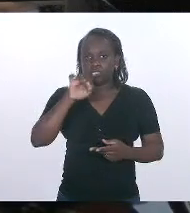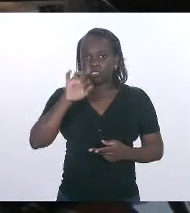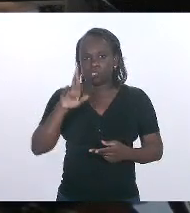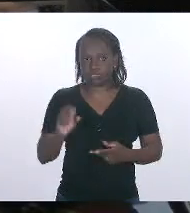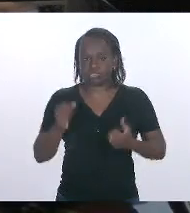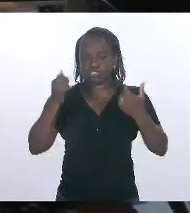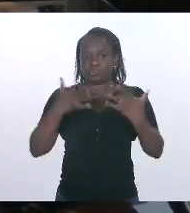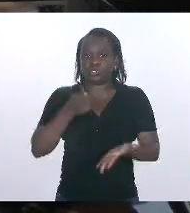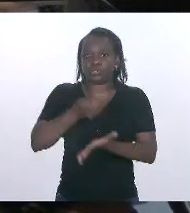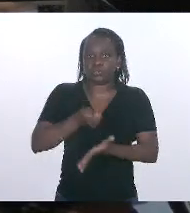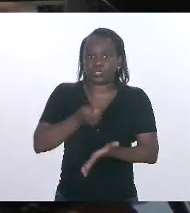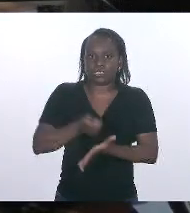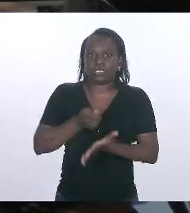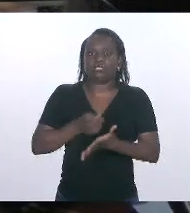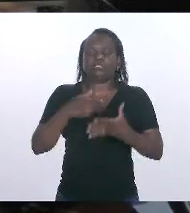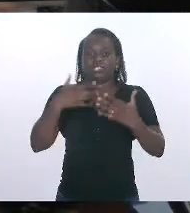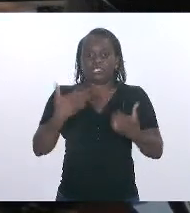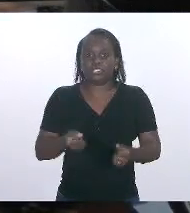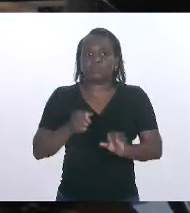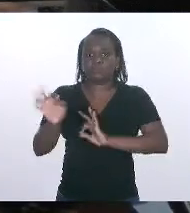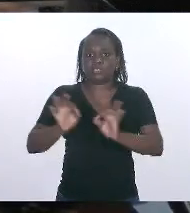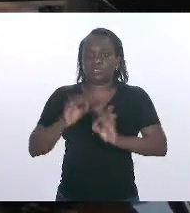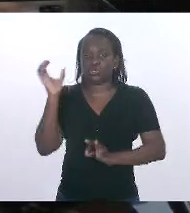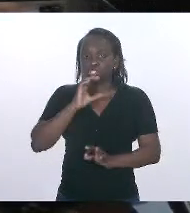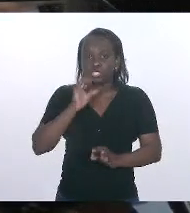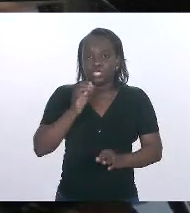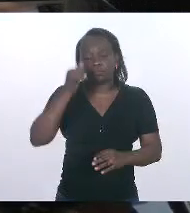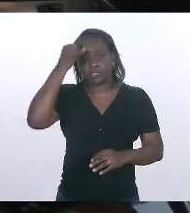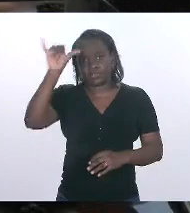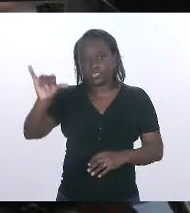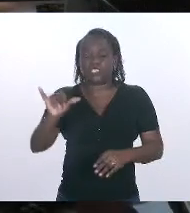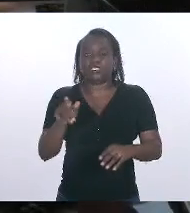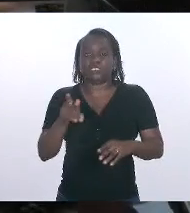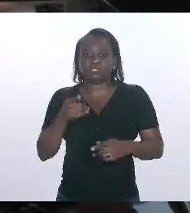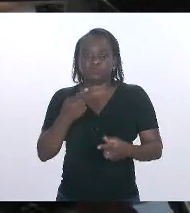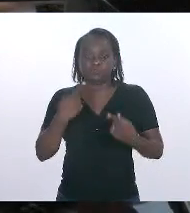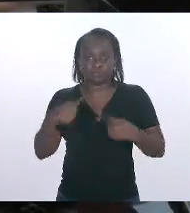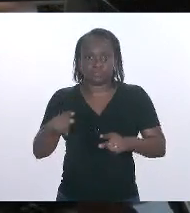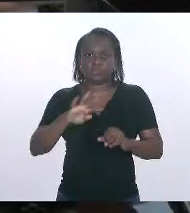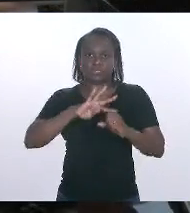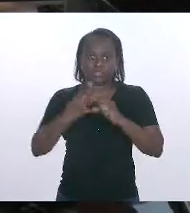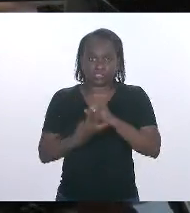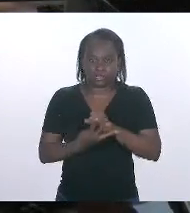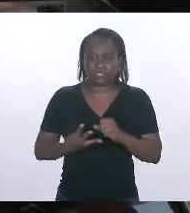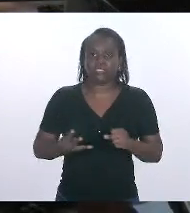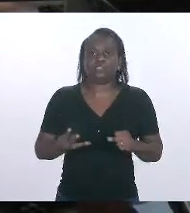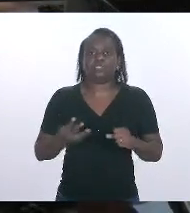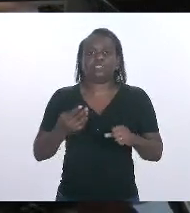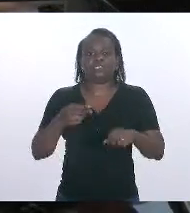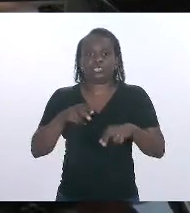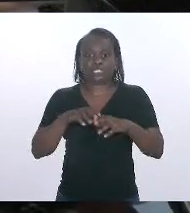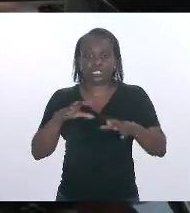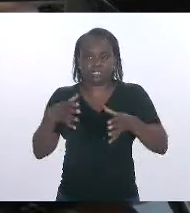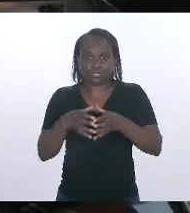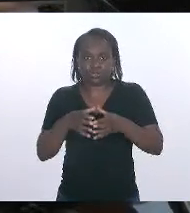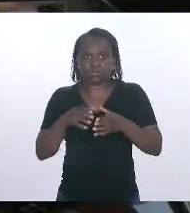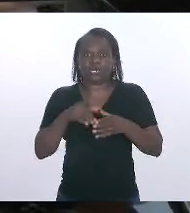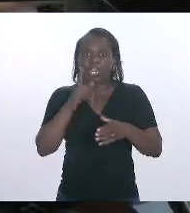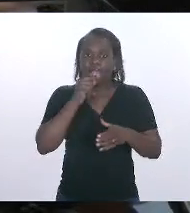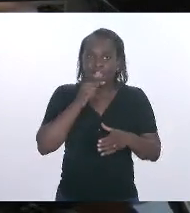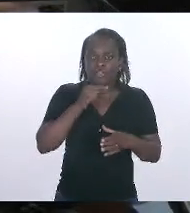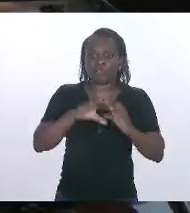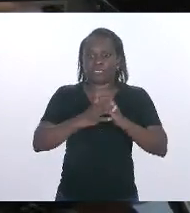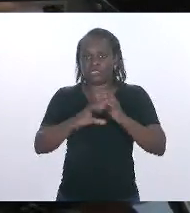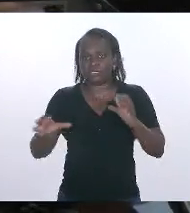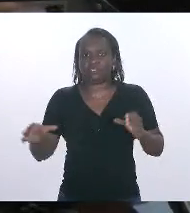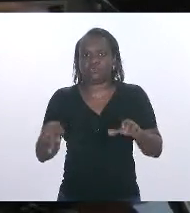sobre a obrigatoriedade da adoção do Plano Emergencial para Combate e Prevenção do Coronavírus Covid-19 pelas concessionárias de água e esgoto do Estado do Rio de